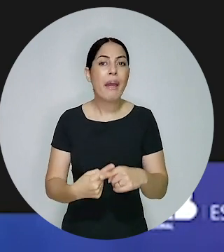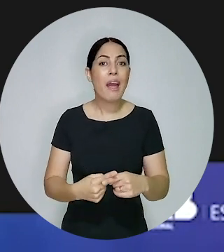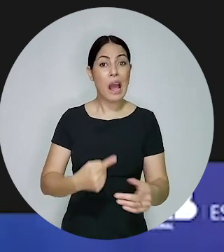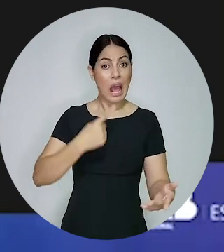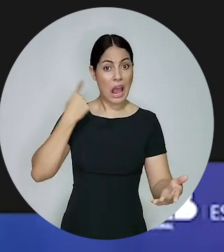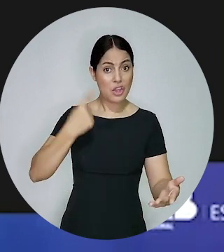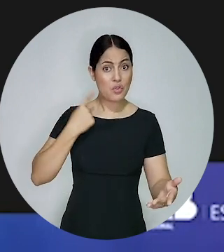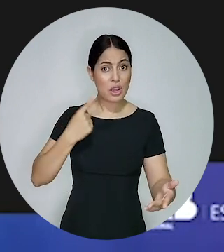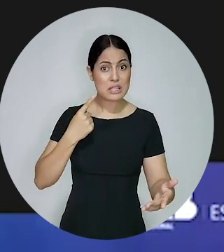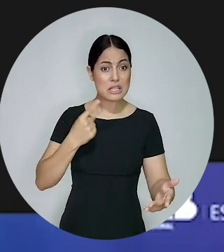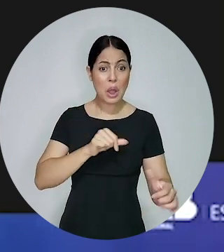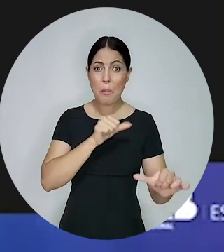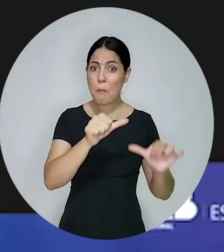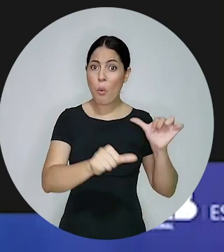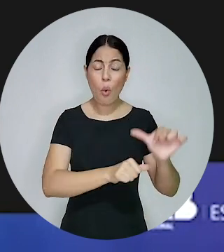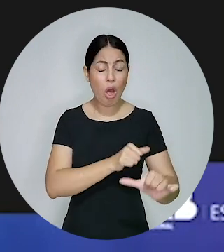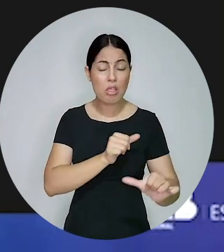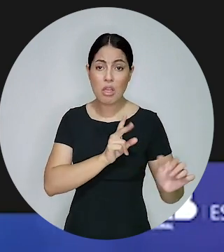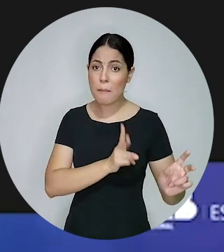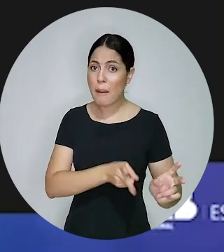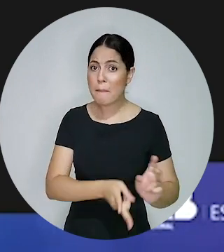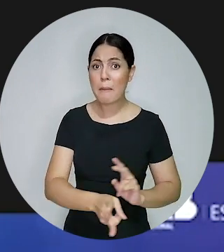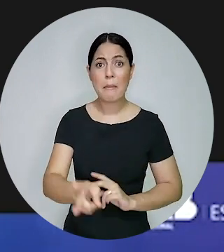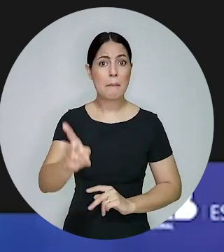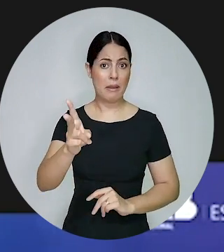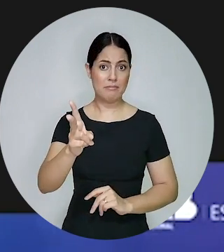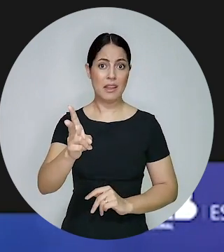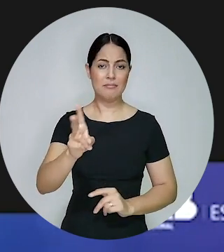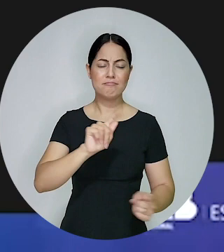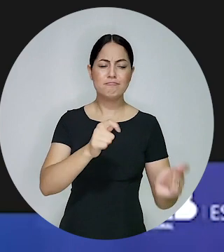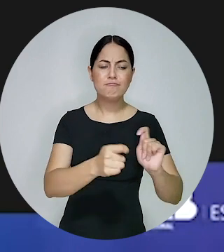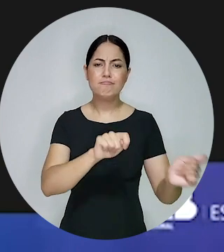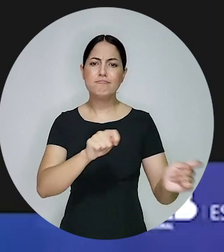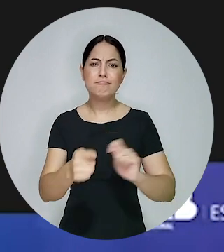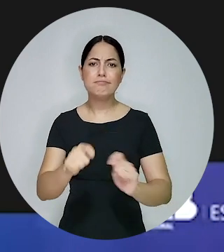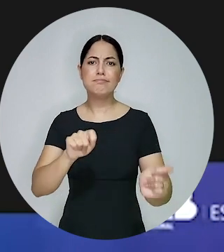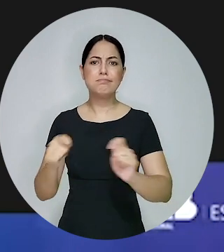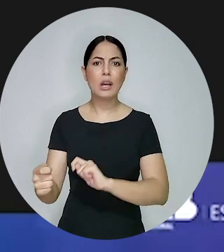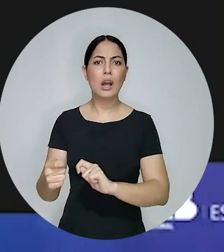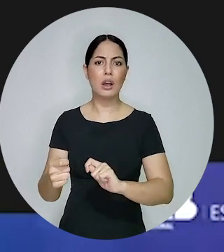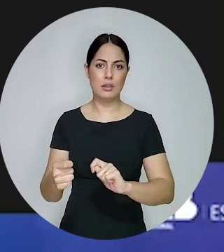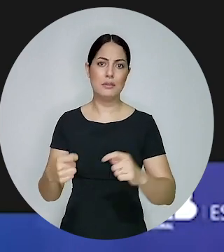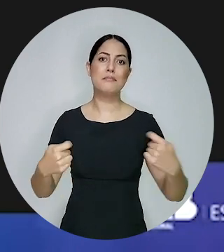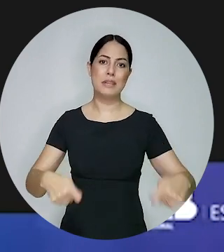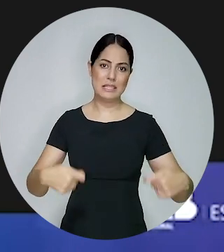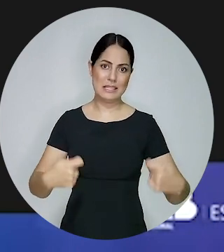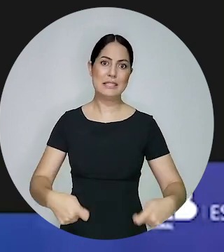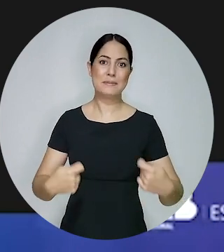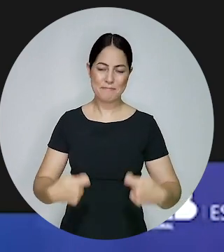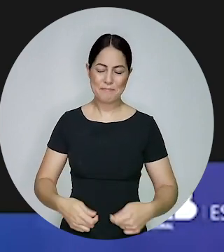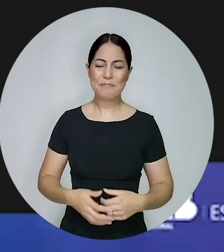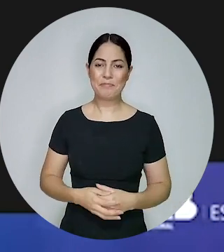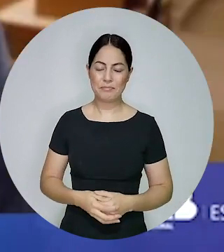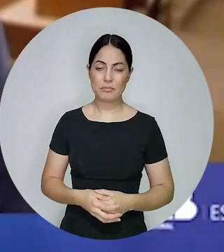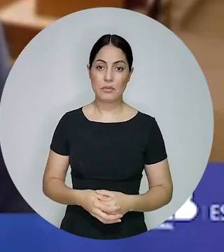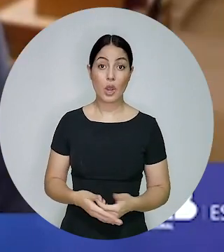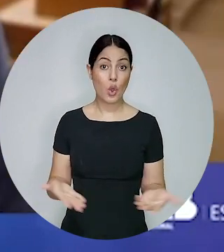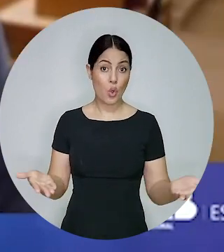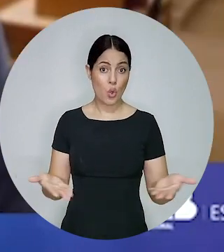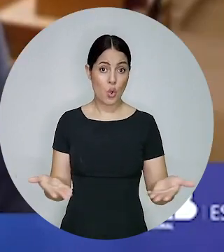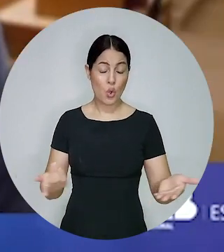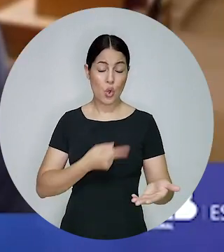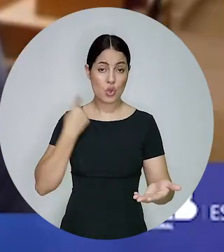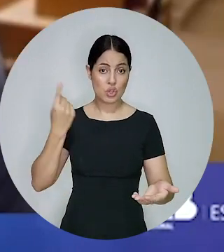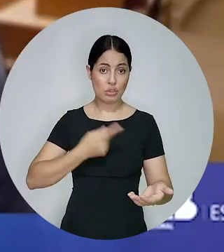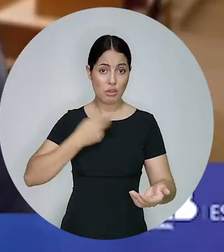ela está em constante mudança e sempre que o mundo se adequa, ela precisa se adequar. Nós estamos num